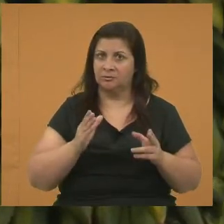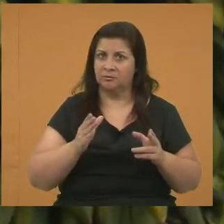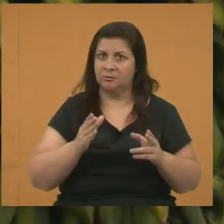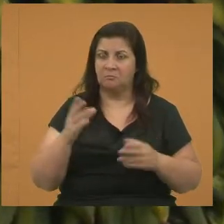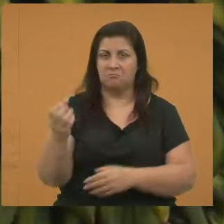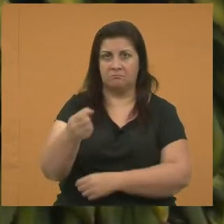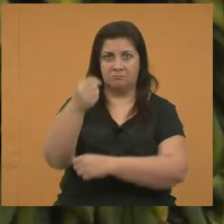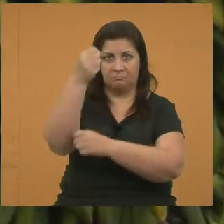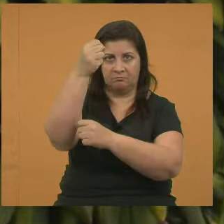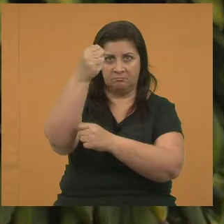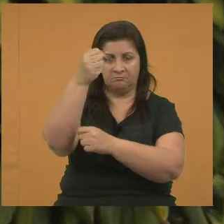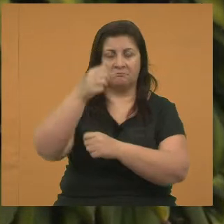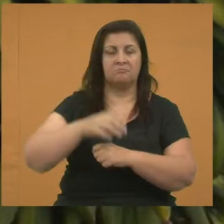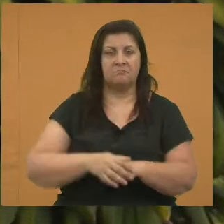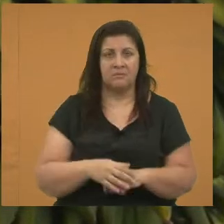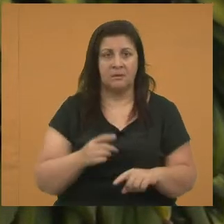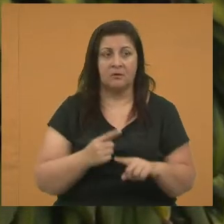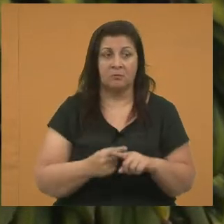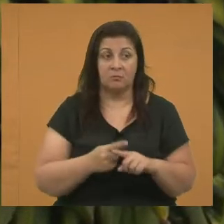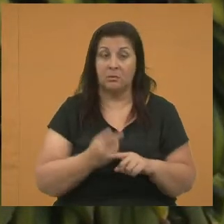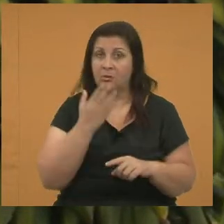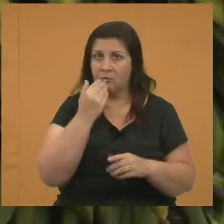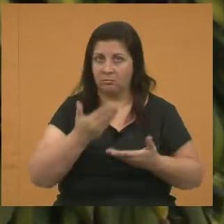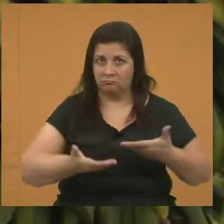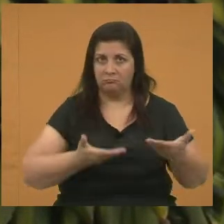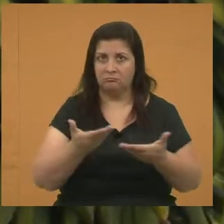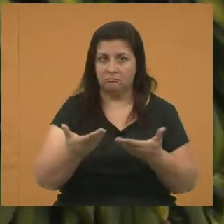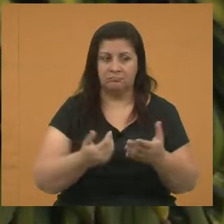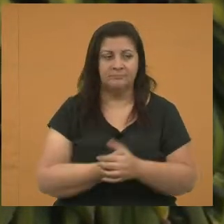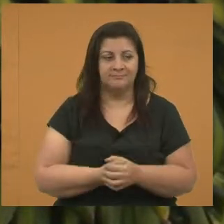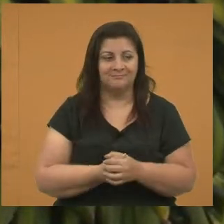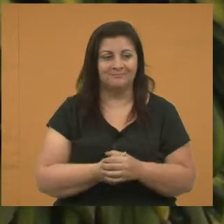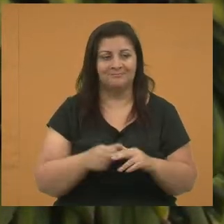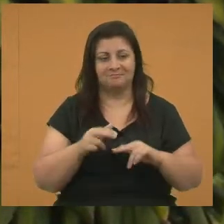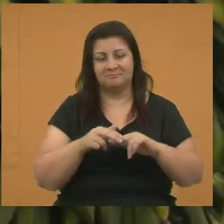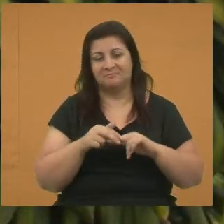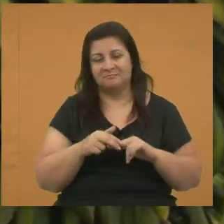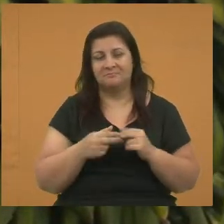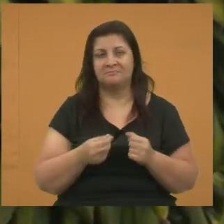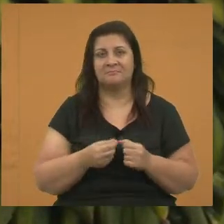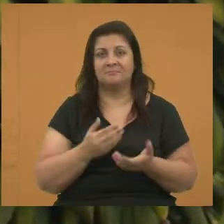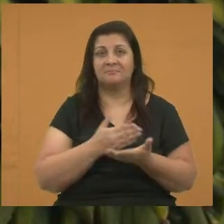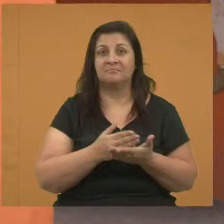respeito ao alimento que ela serve ali. Então, por esse motivo, desde